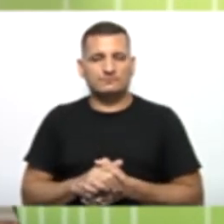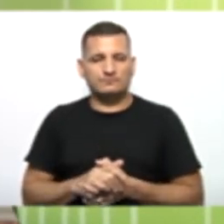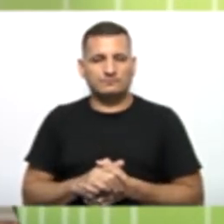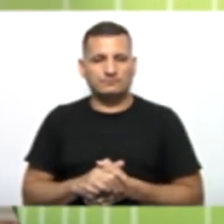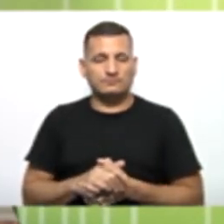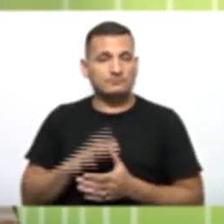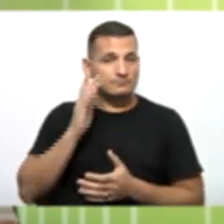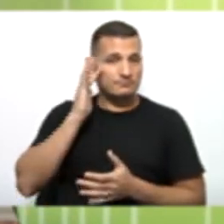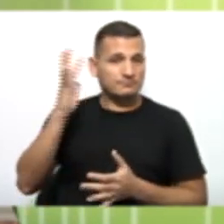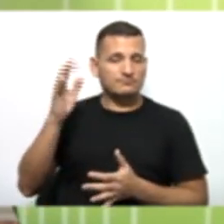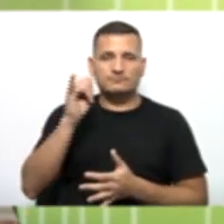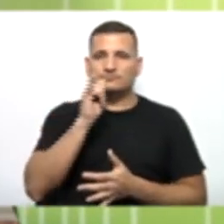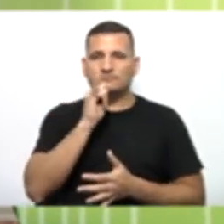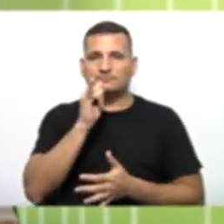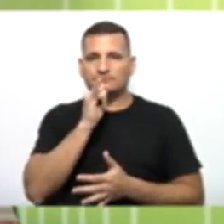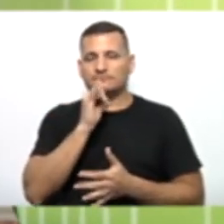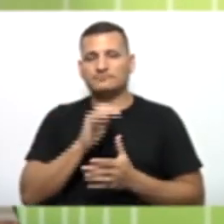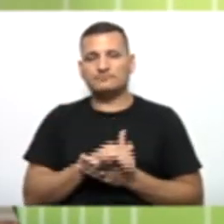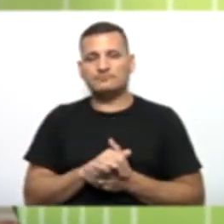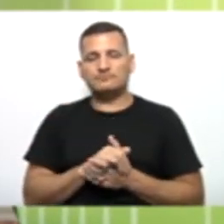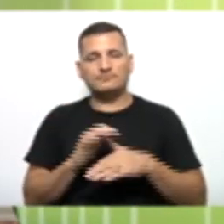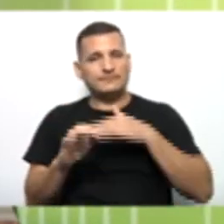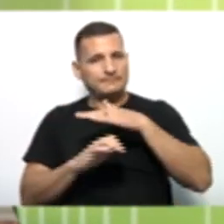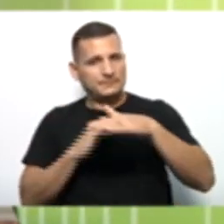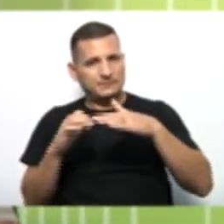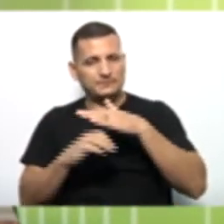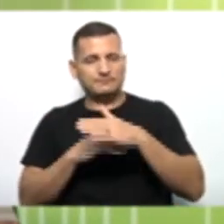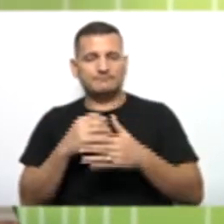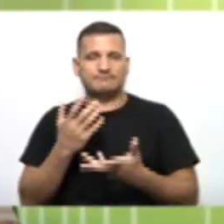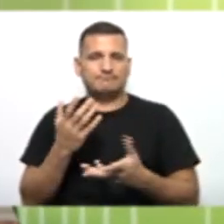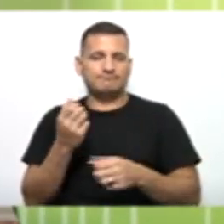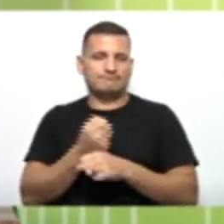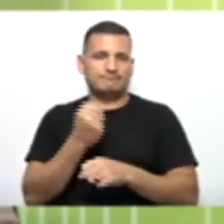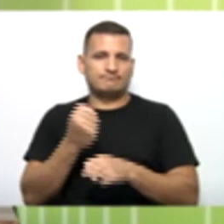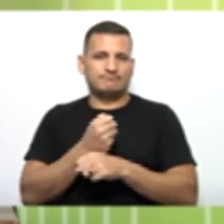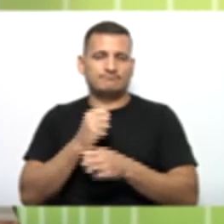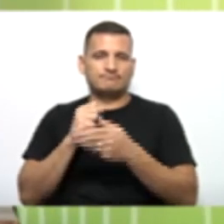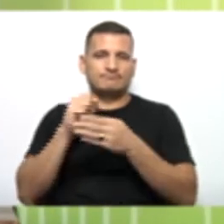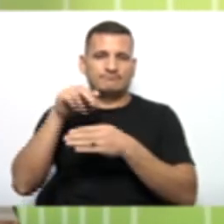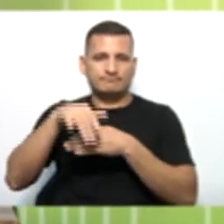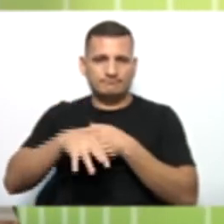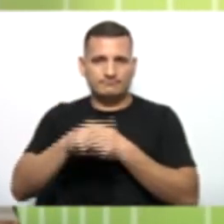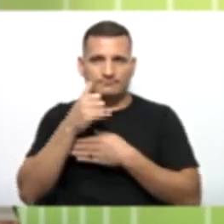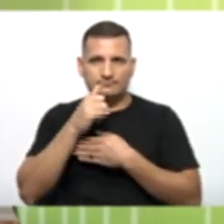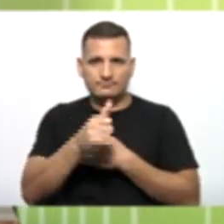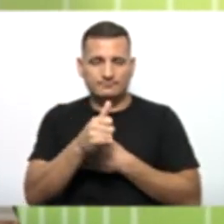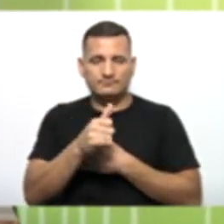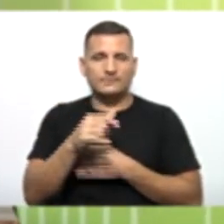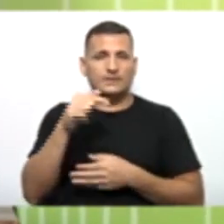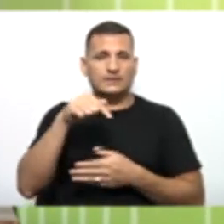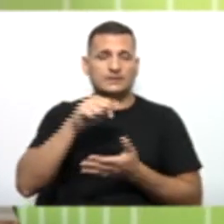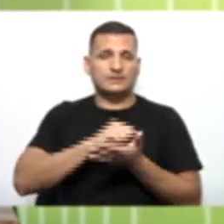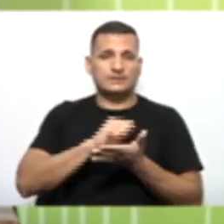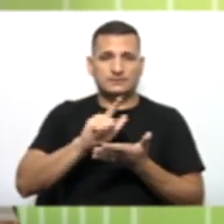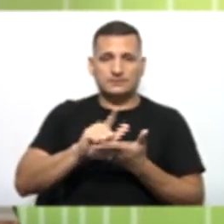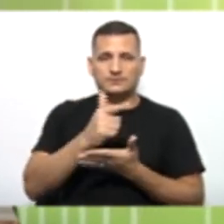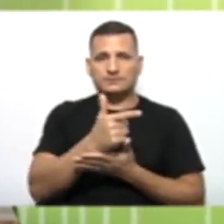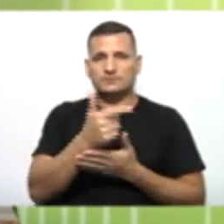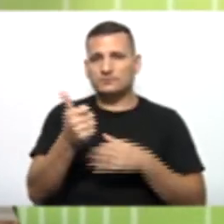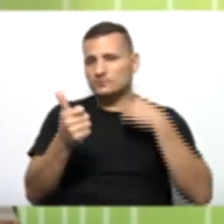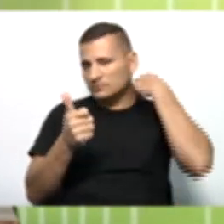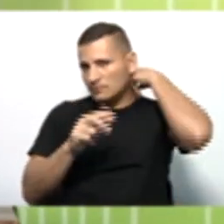uma empresa que vai montar uma hidrelétrica. Nessa Agenda 21, ela vai discutir